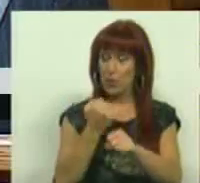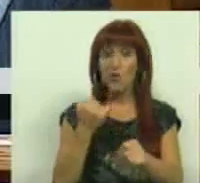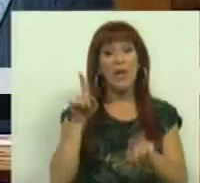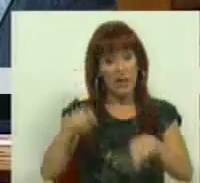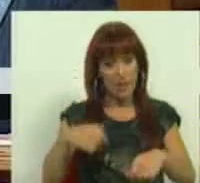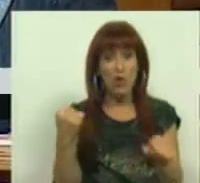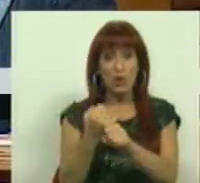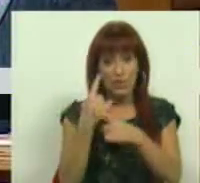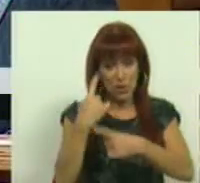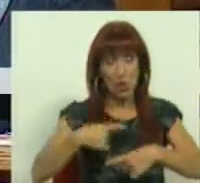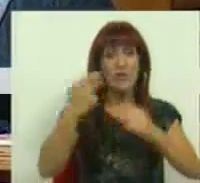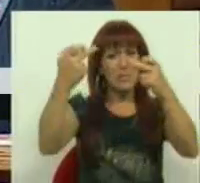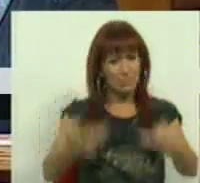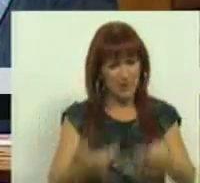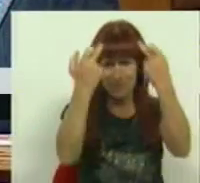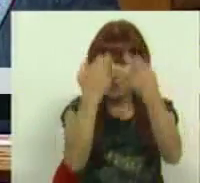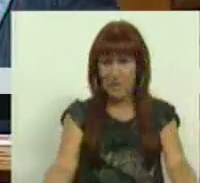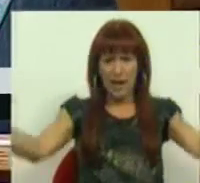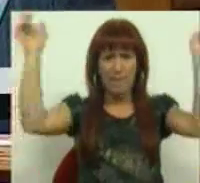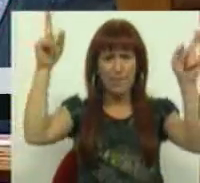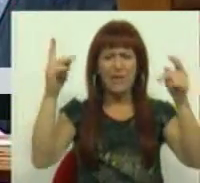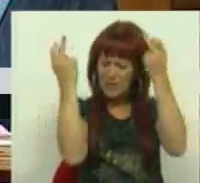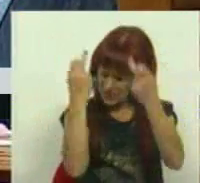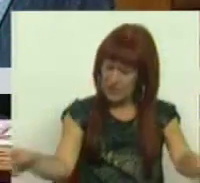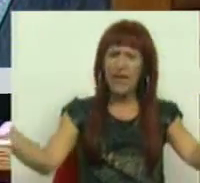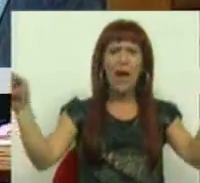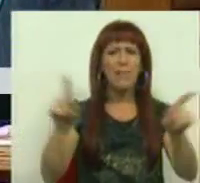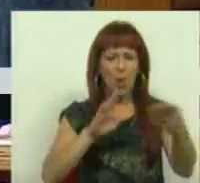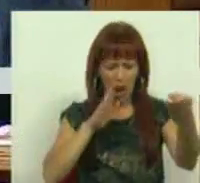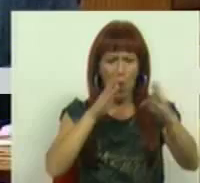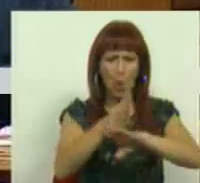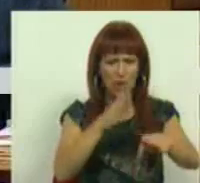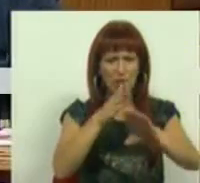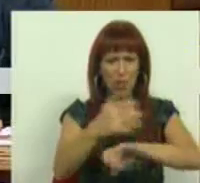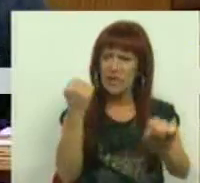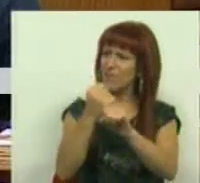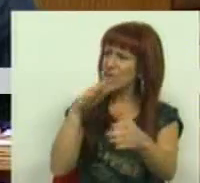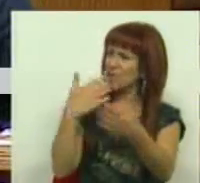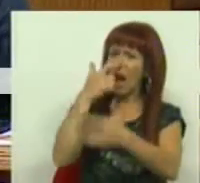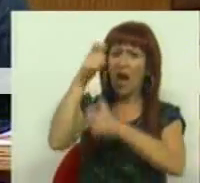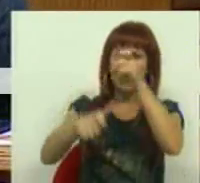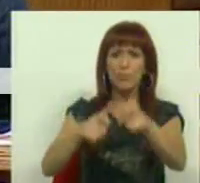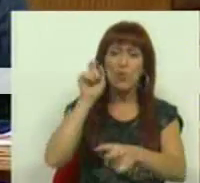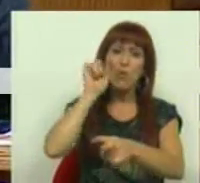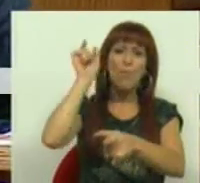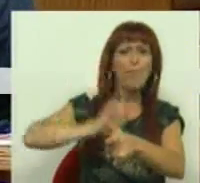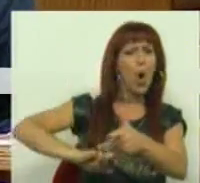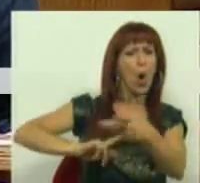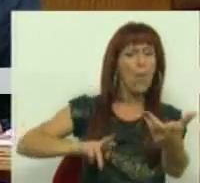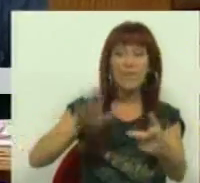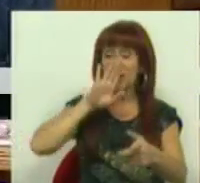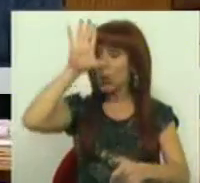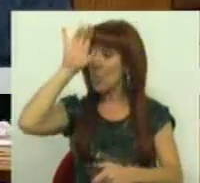serviços públicos cá ficarão sempre e sempre para continuar a servir os cidadãos e cidadãs.